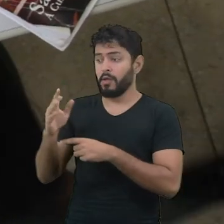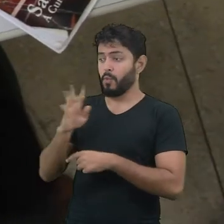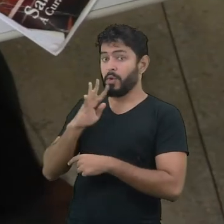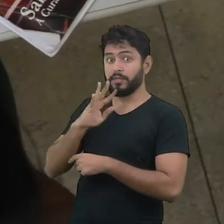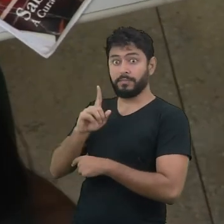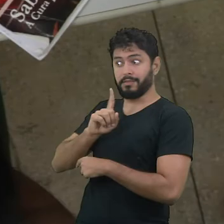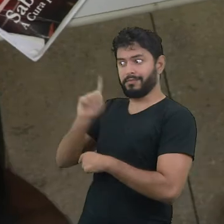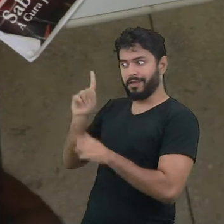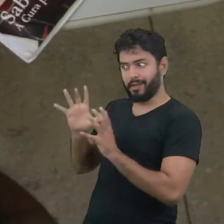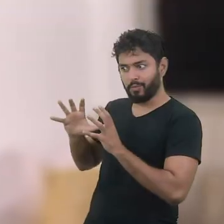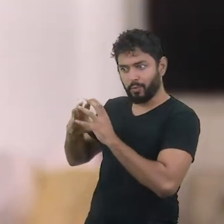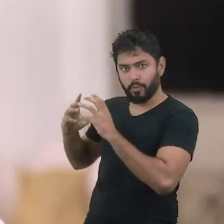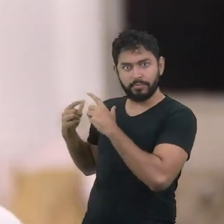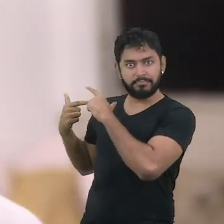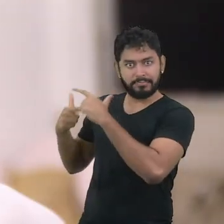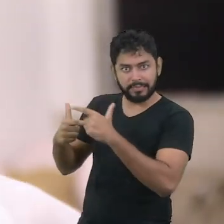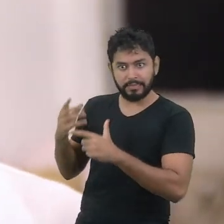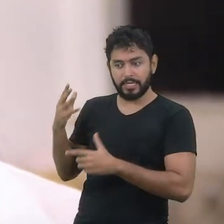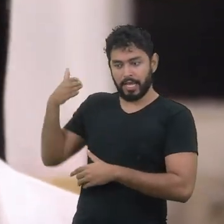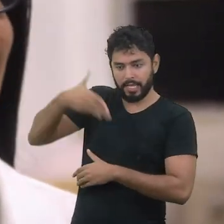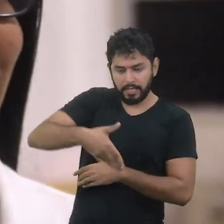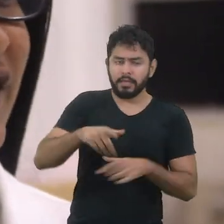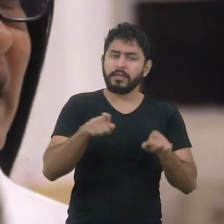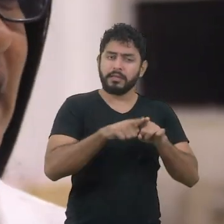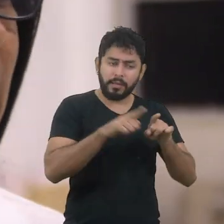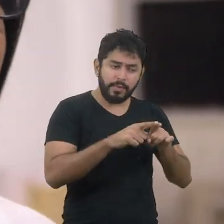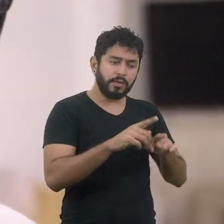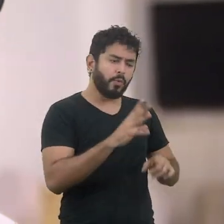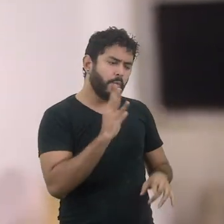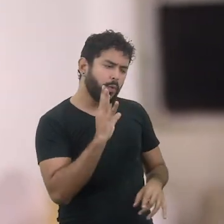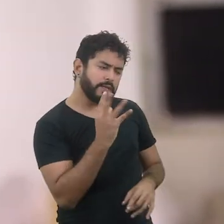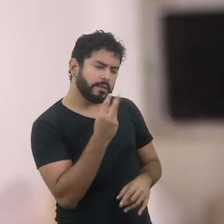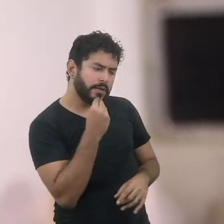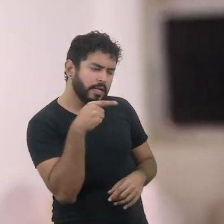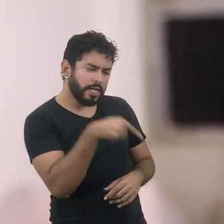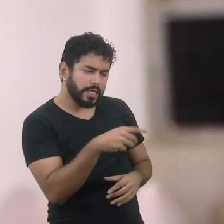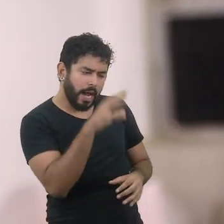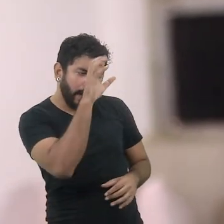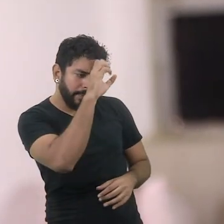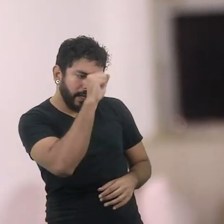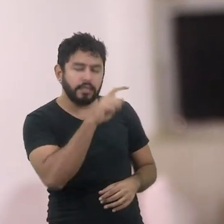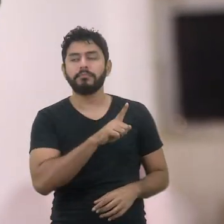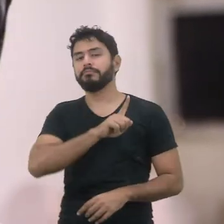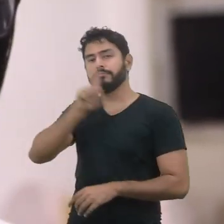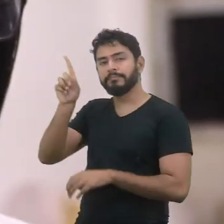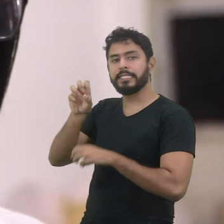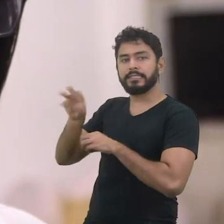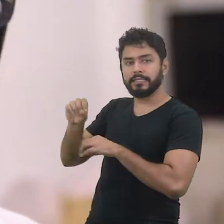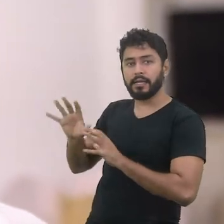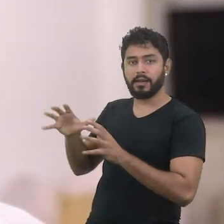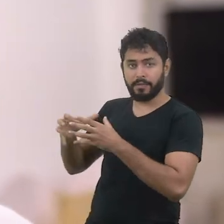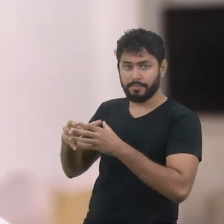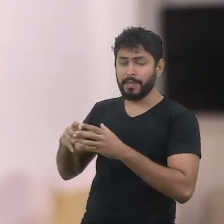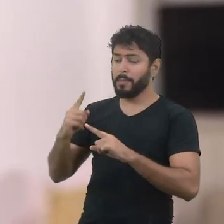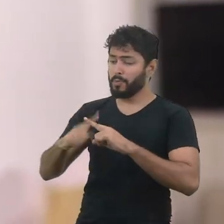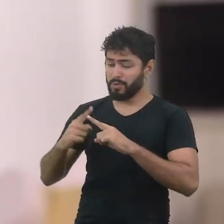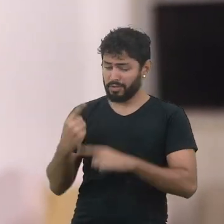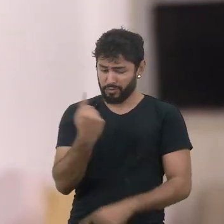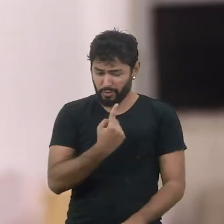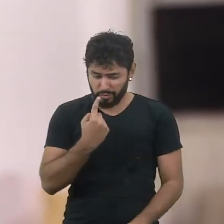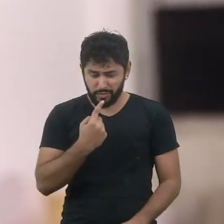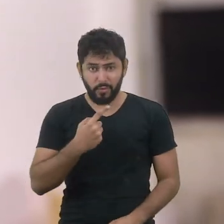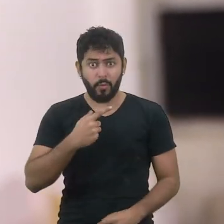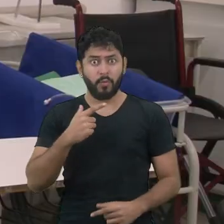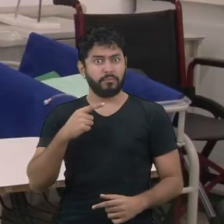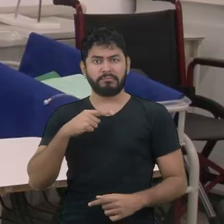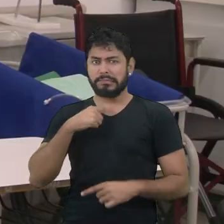também levar daqui para lá. A gente aprende desde lá na escola, na aldeia, que a gente sozinho, a gente não consegue nada. Que a gente só consegue as coisas